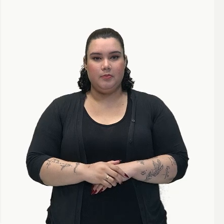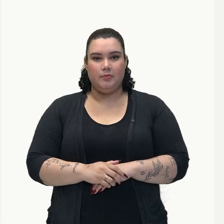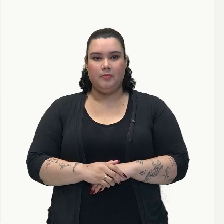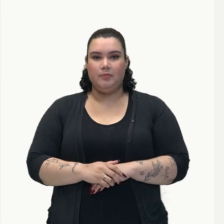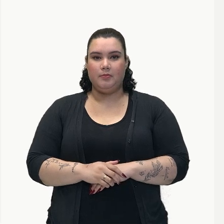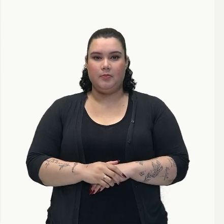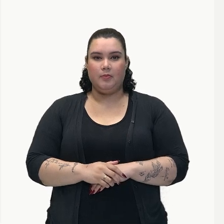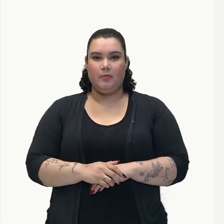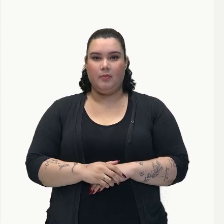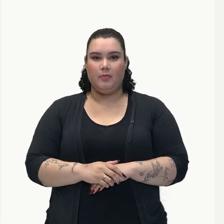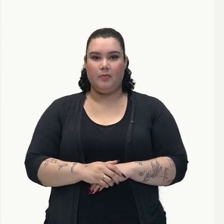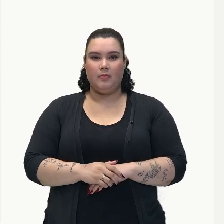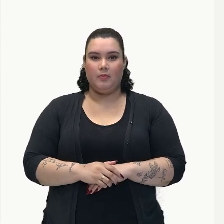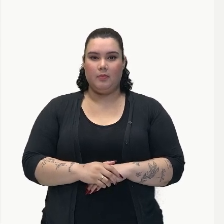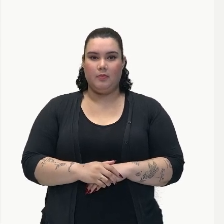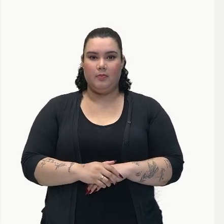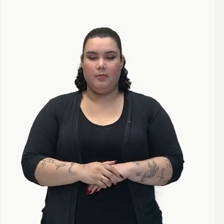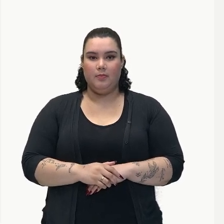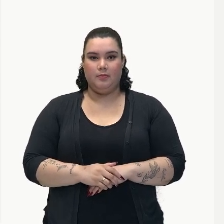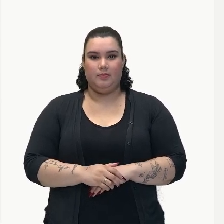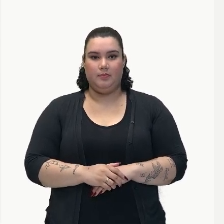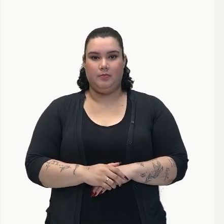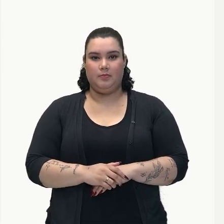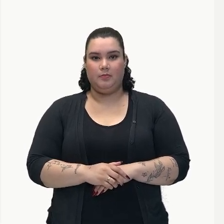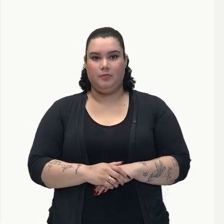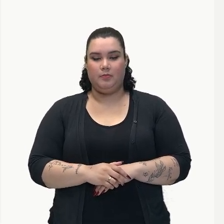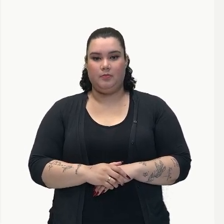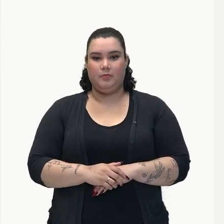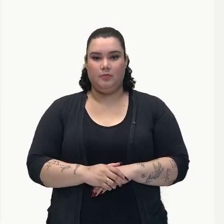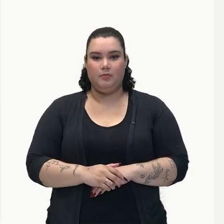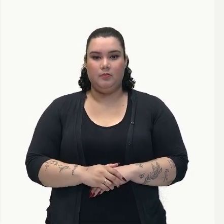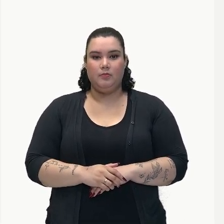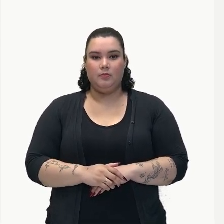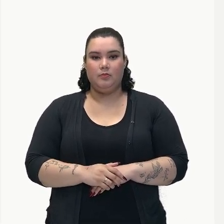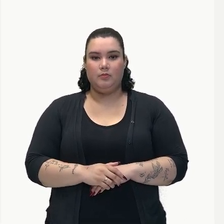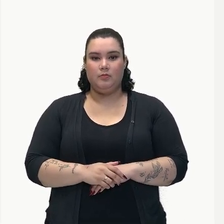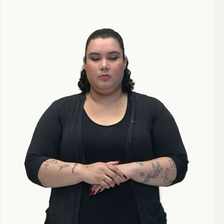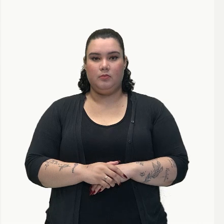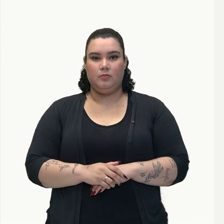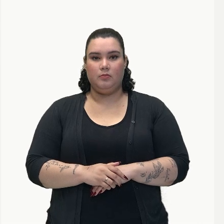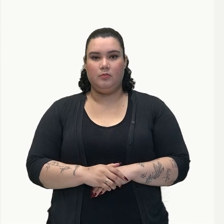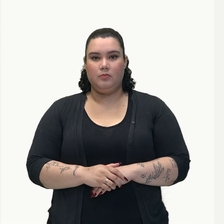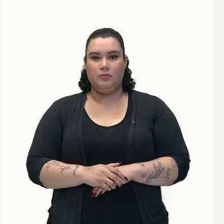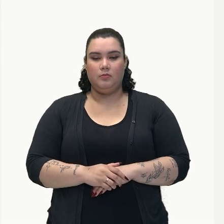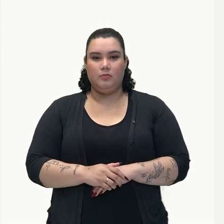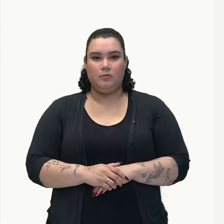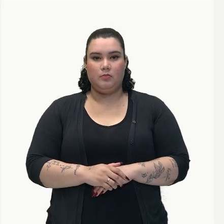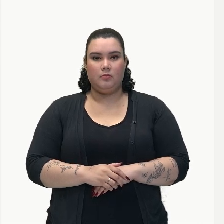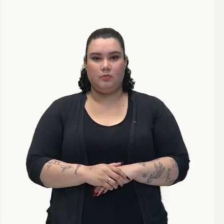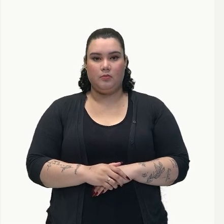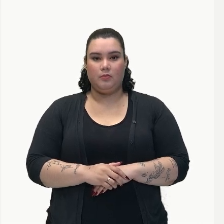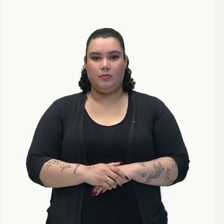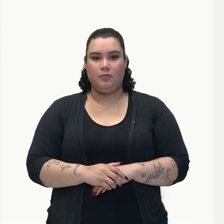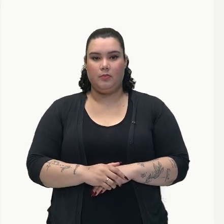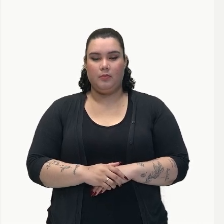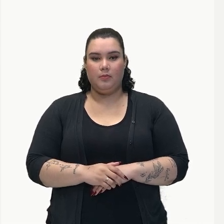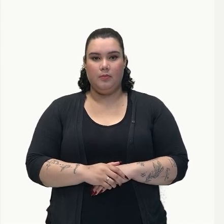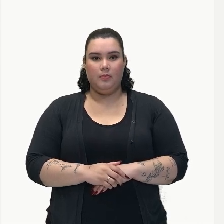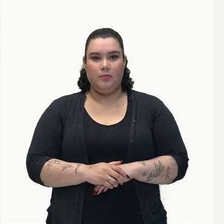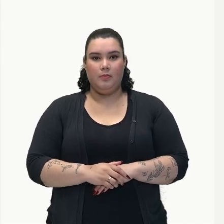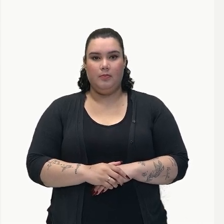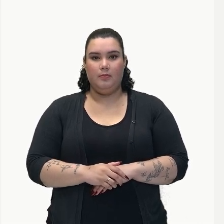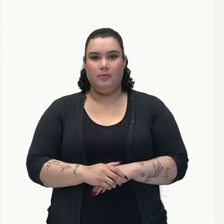el campo, veíamos, ou seja, nosotros veíamos um bello